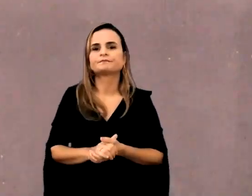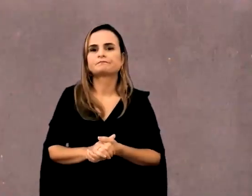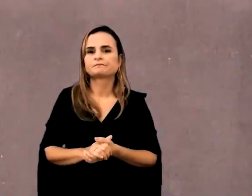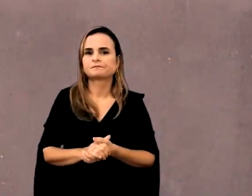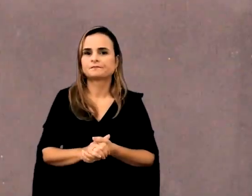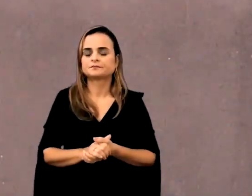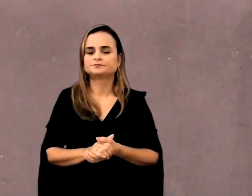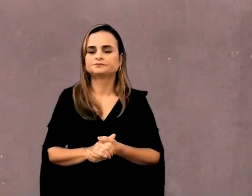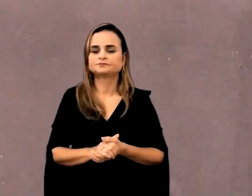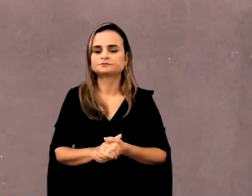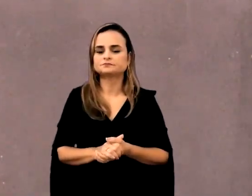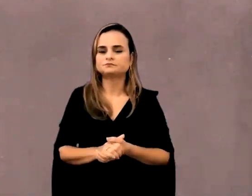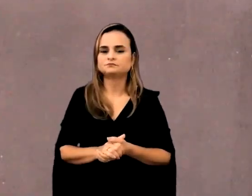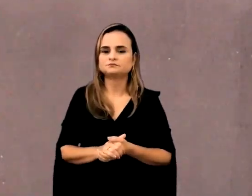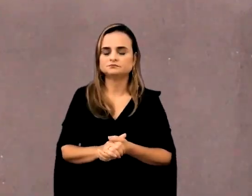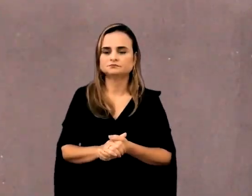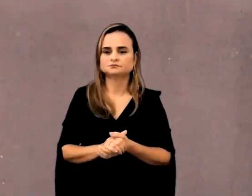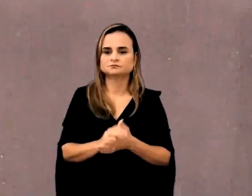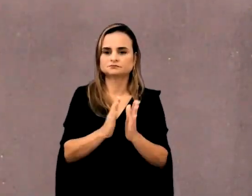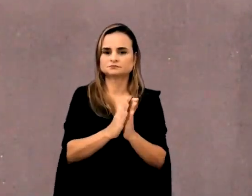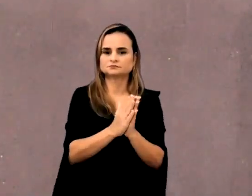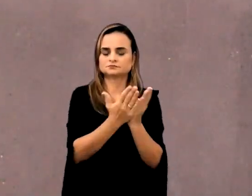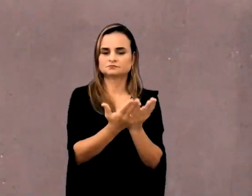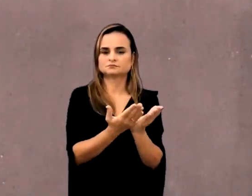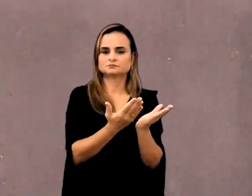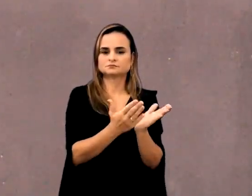Os irmãos podem abrir a sua Bíblia